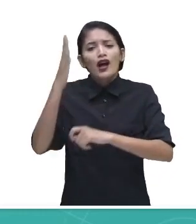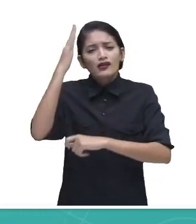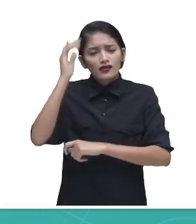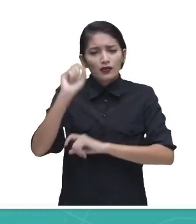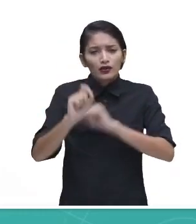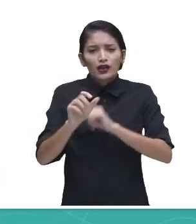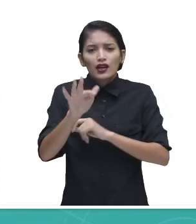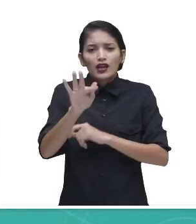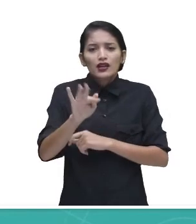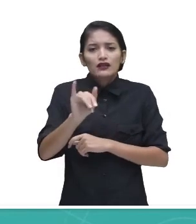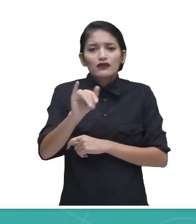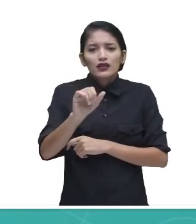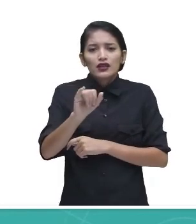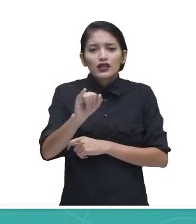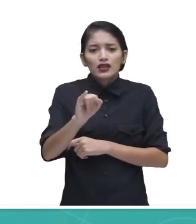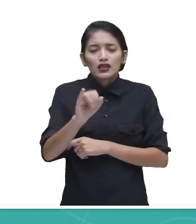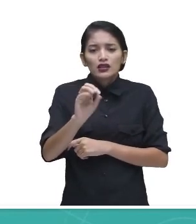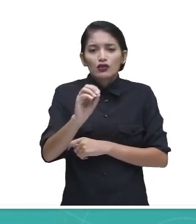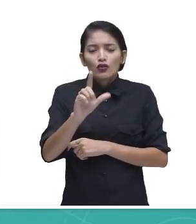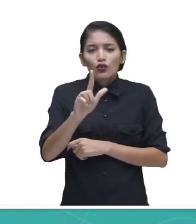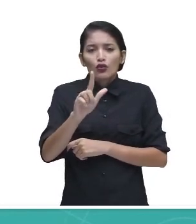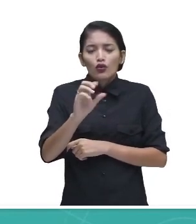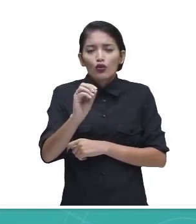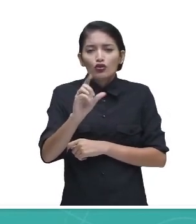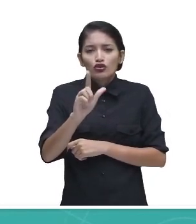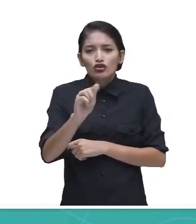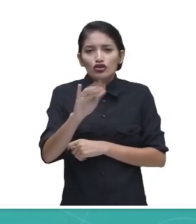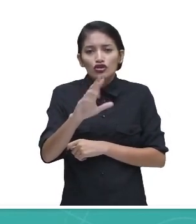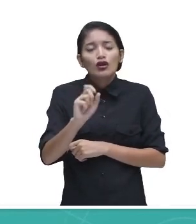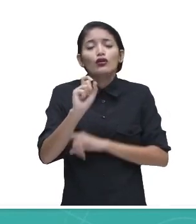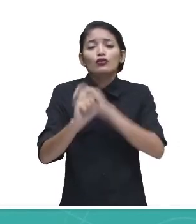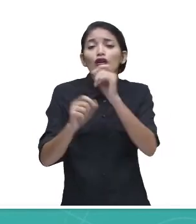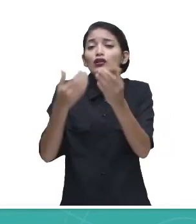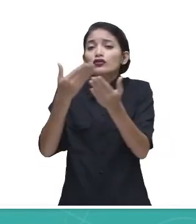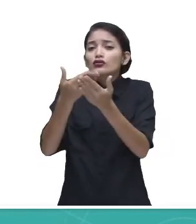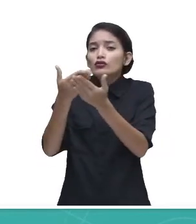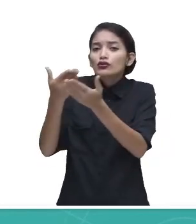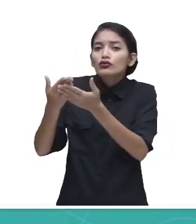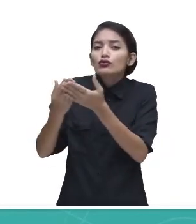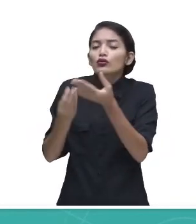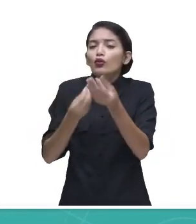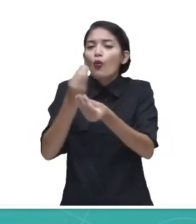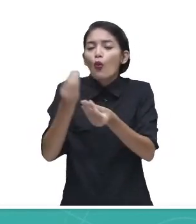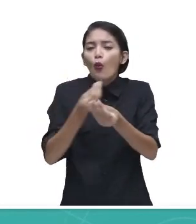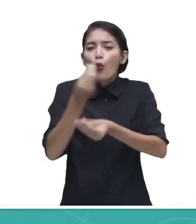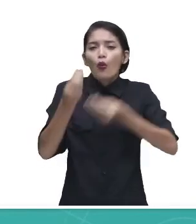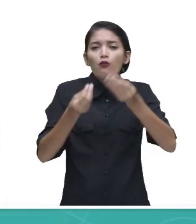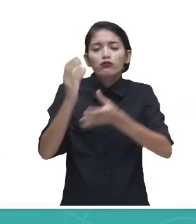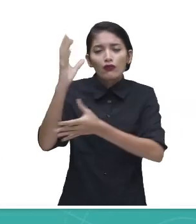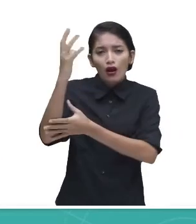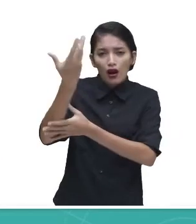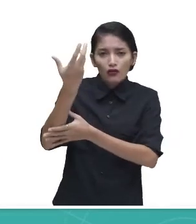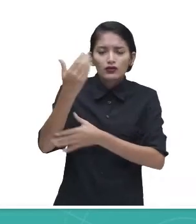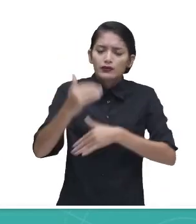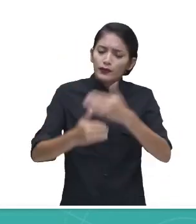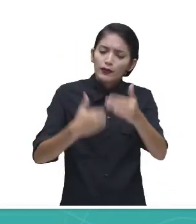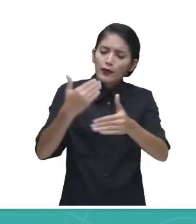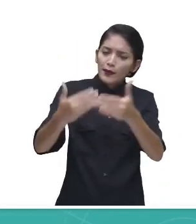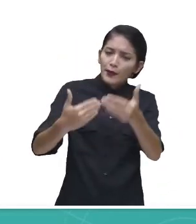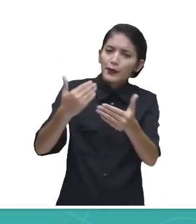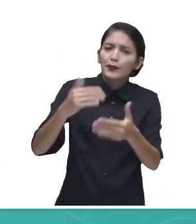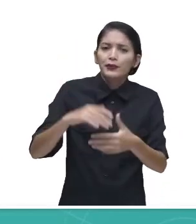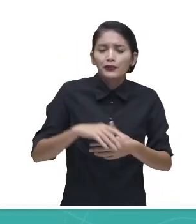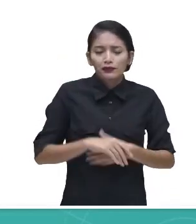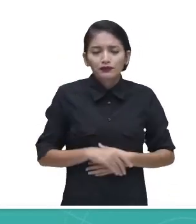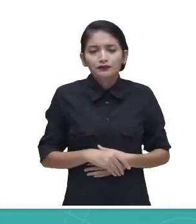é fisiologia, porque a fisiologia estuda o funcionamento dos processos, como que